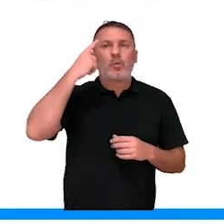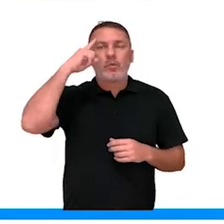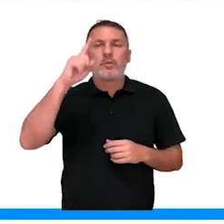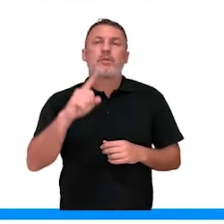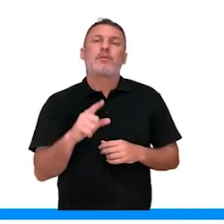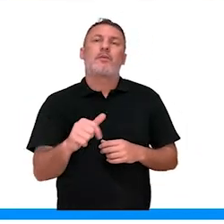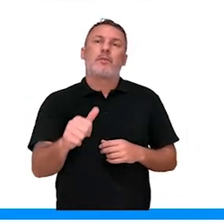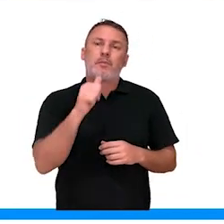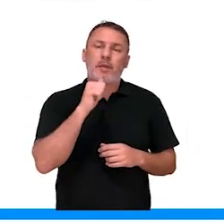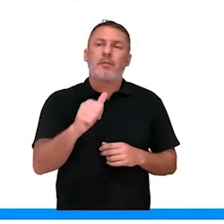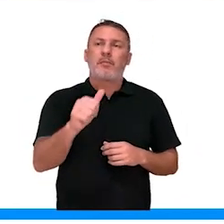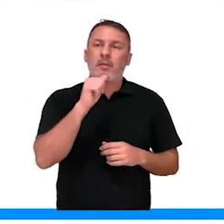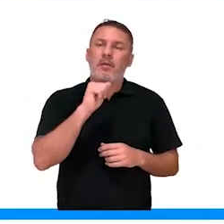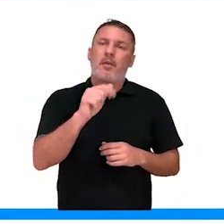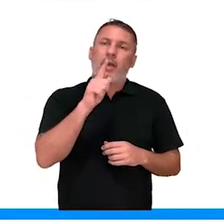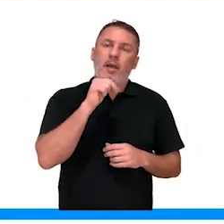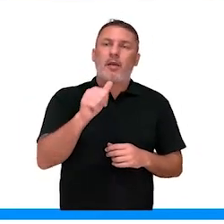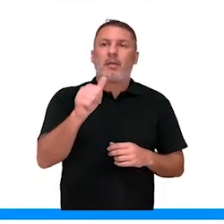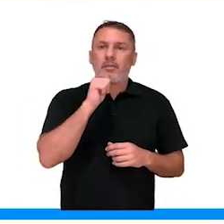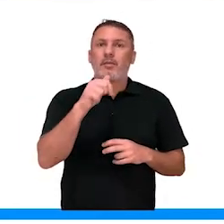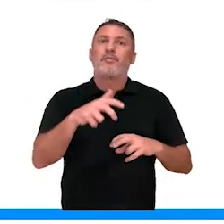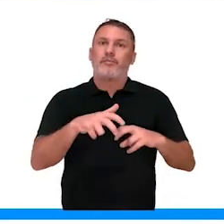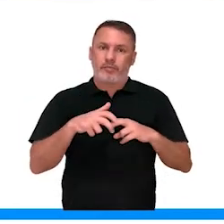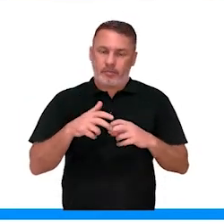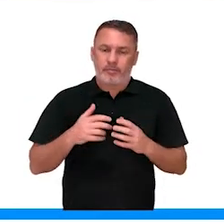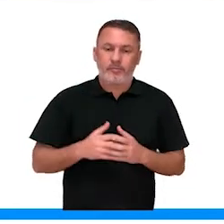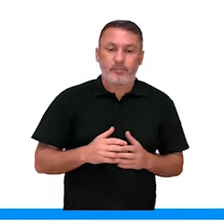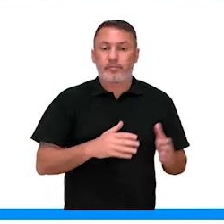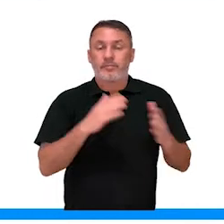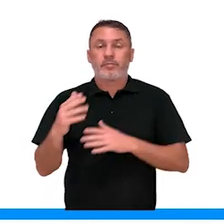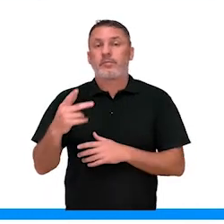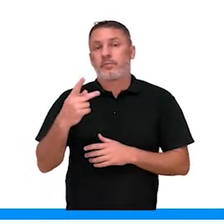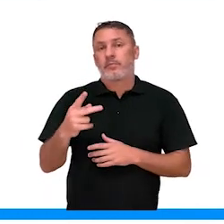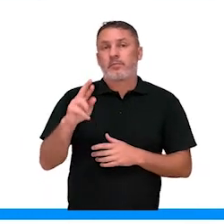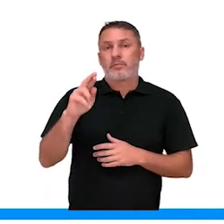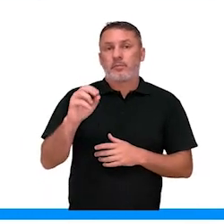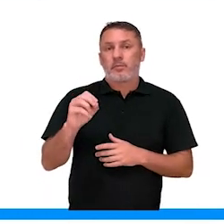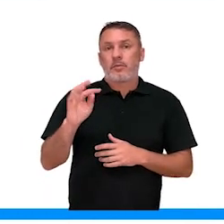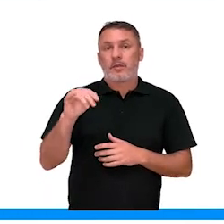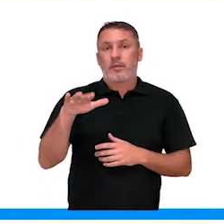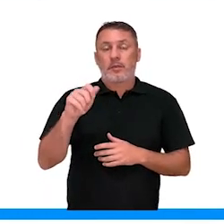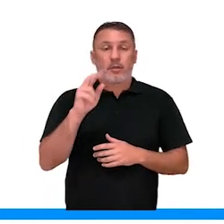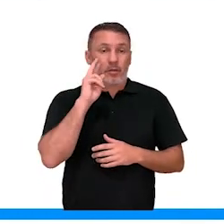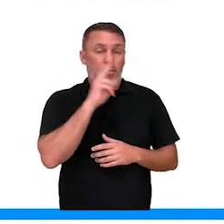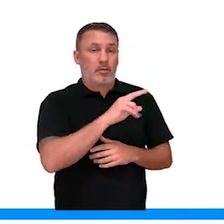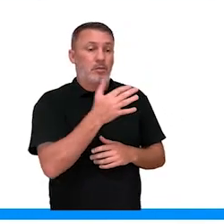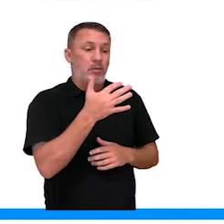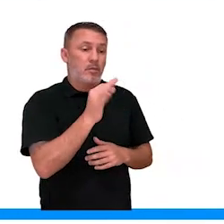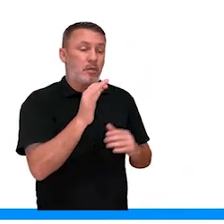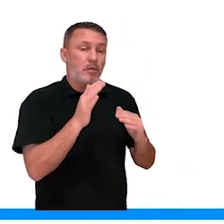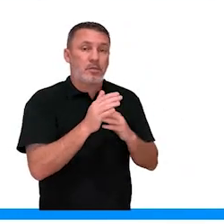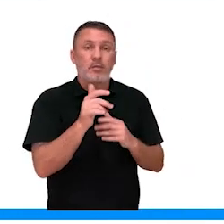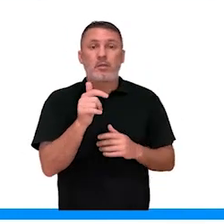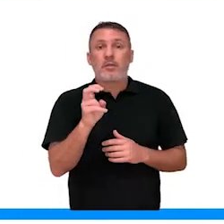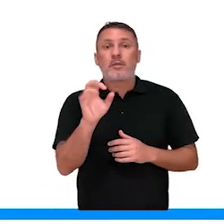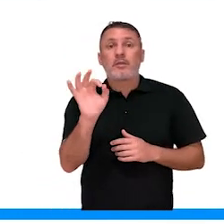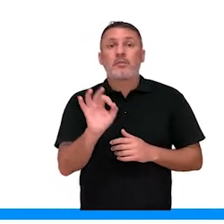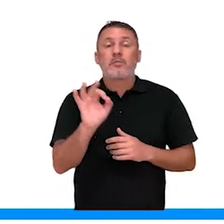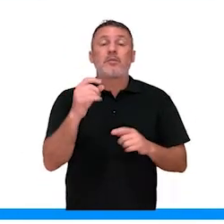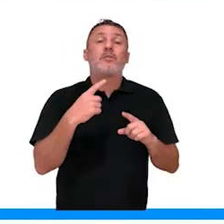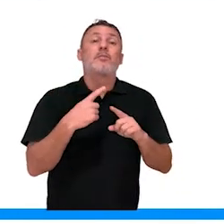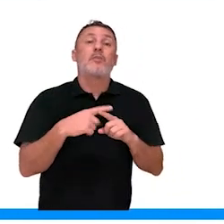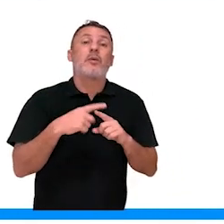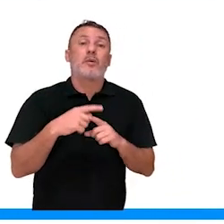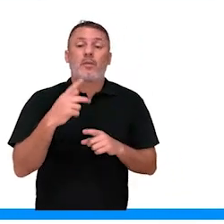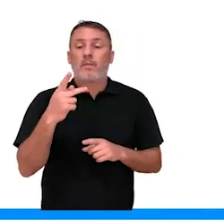mínima aí desse composto. Em relação às proteínas, a gente tem de 10% a 15%, porque